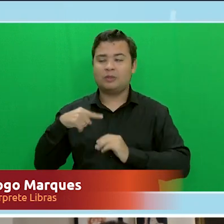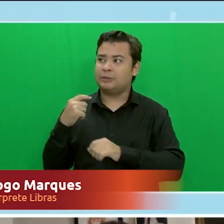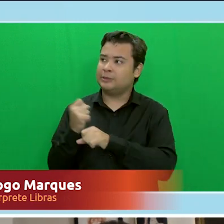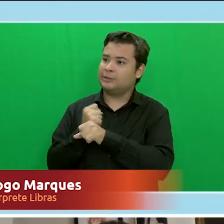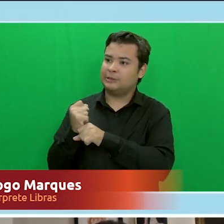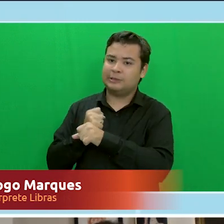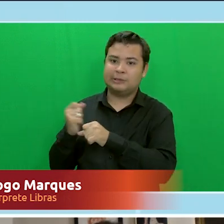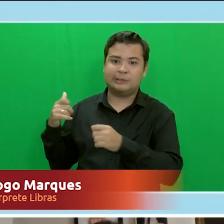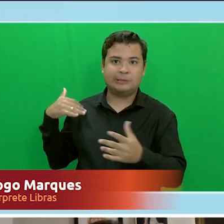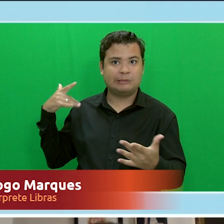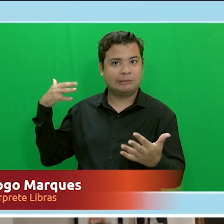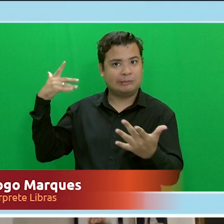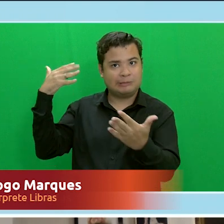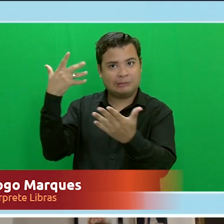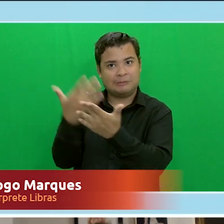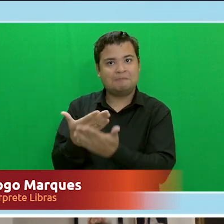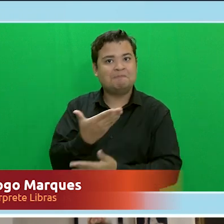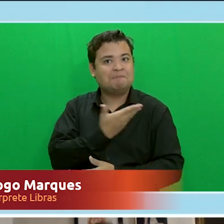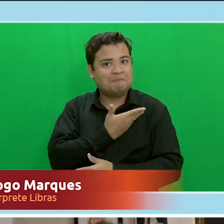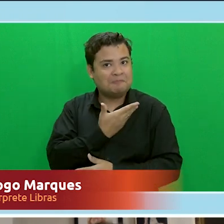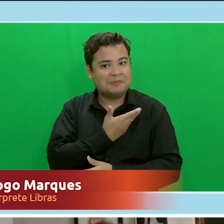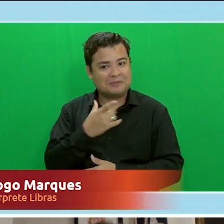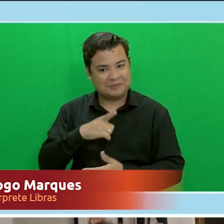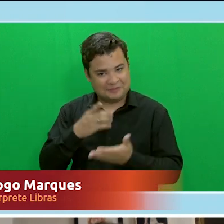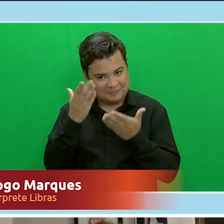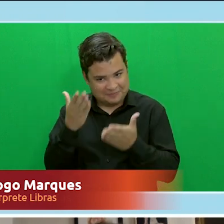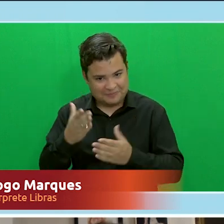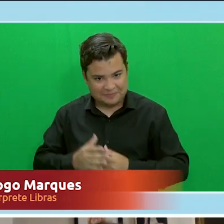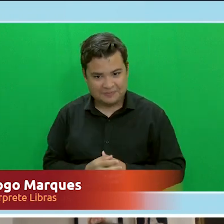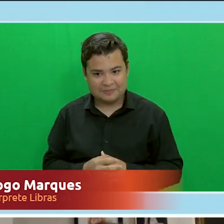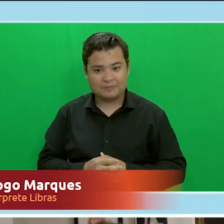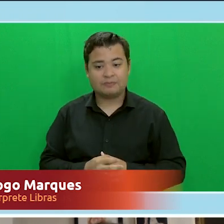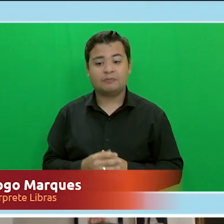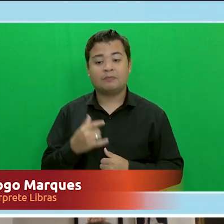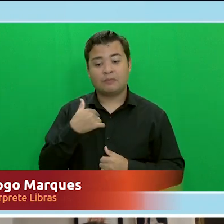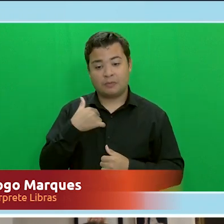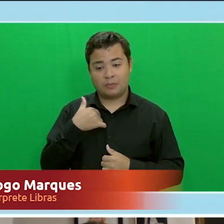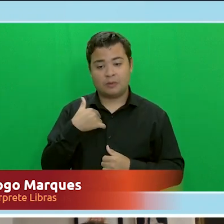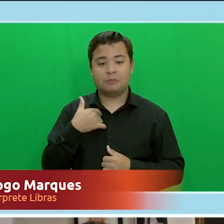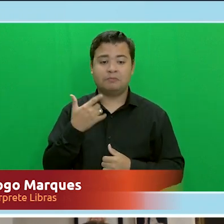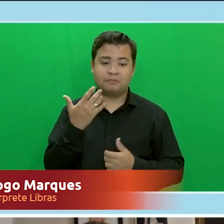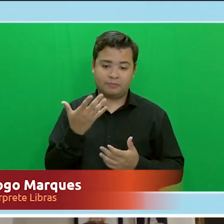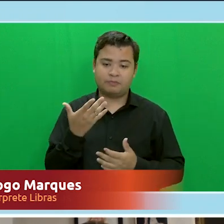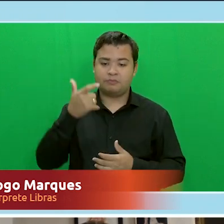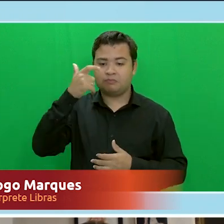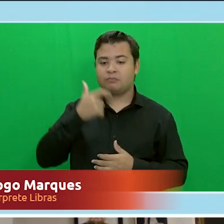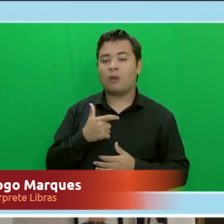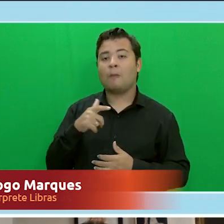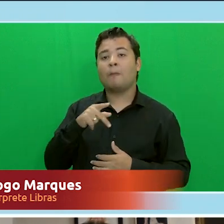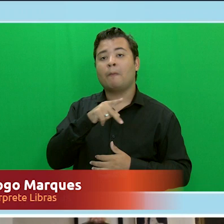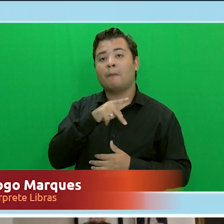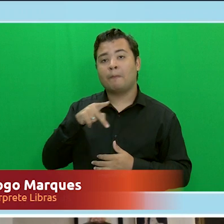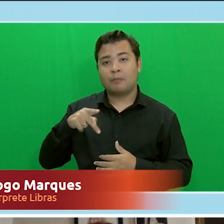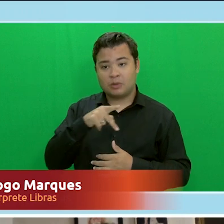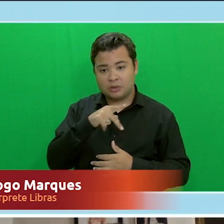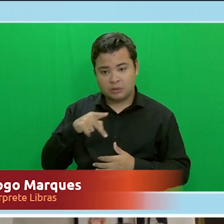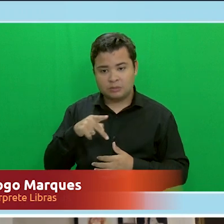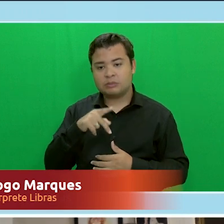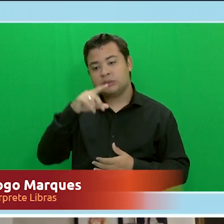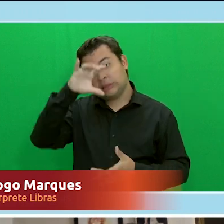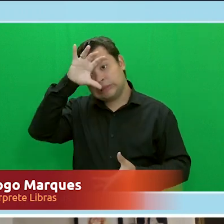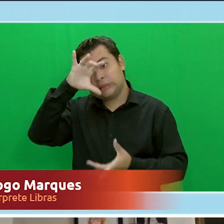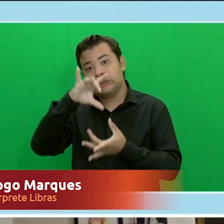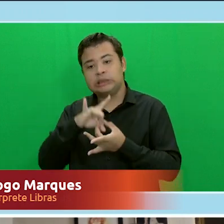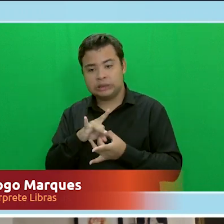longa caminhada de amizade com essa menina. Eu sou um